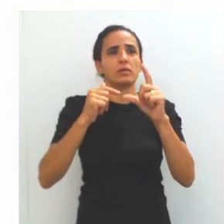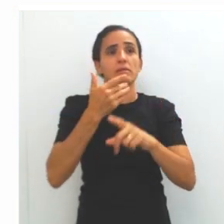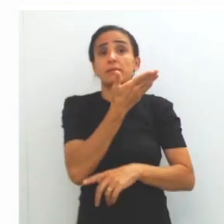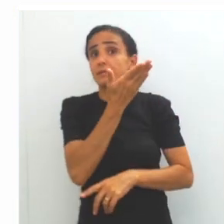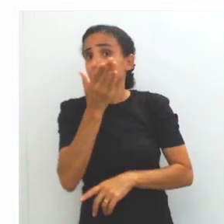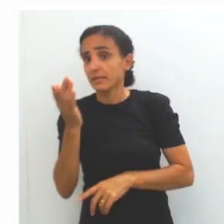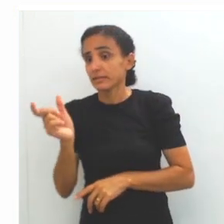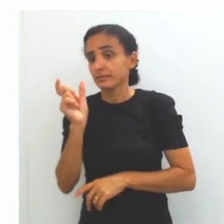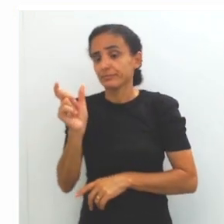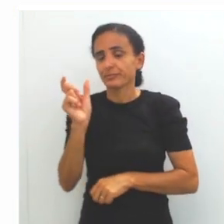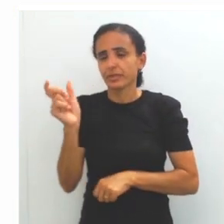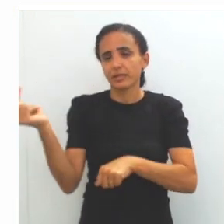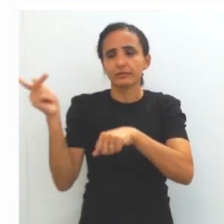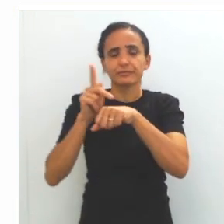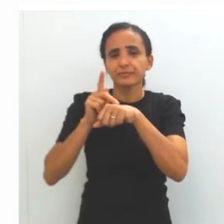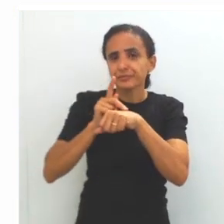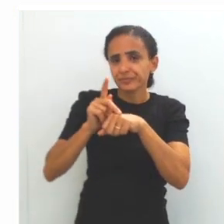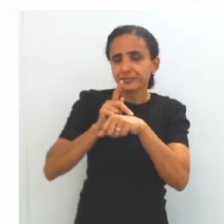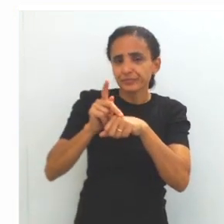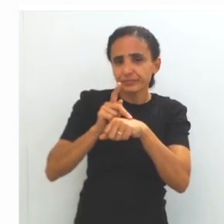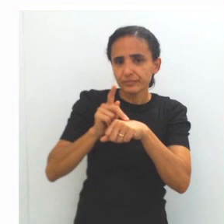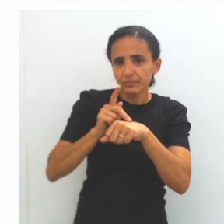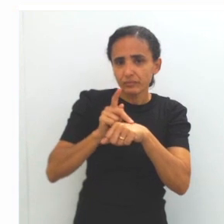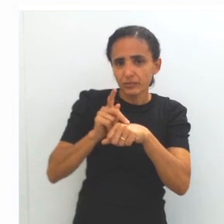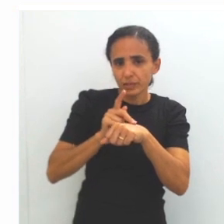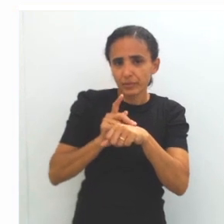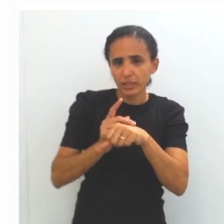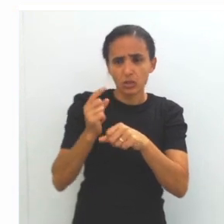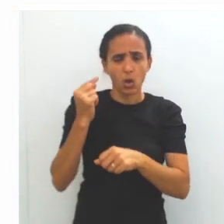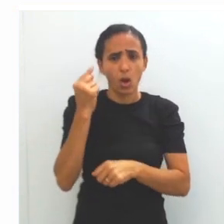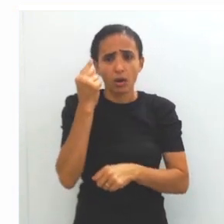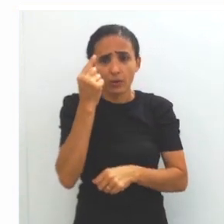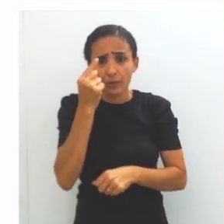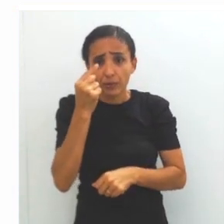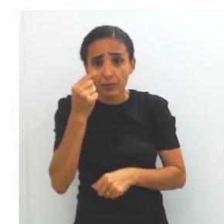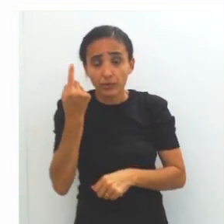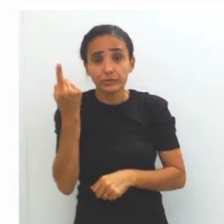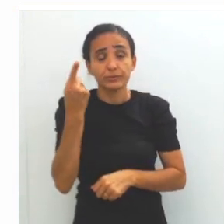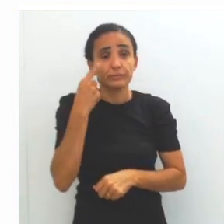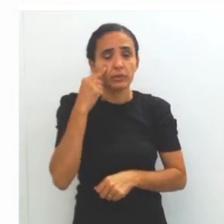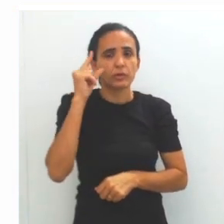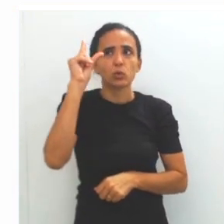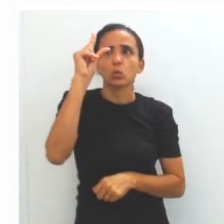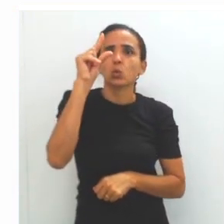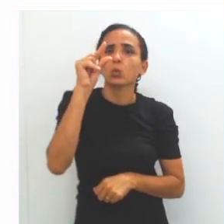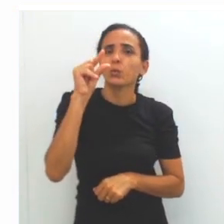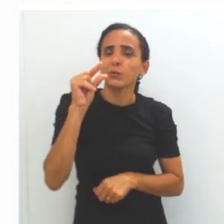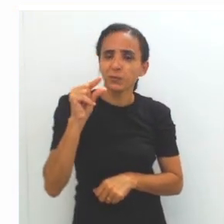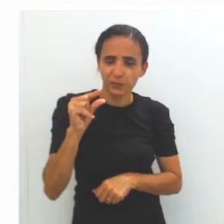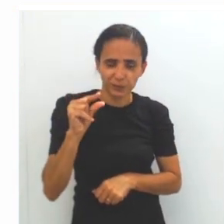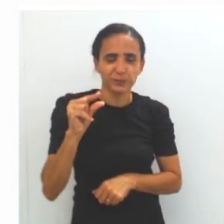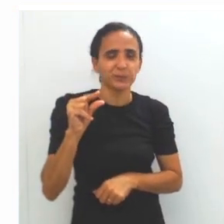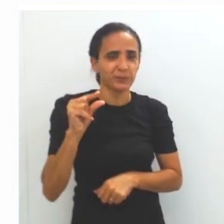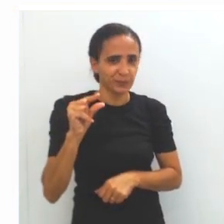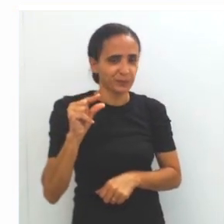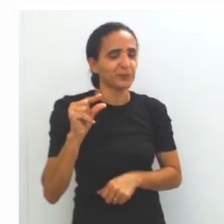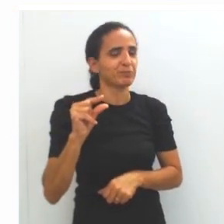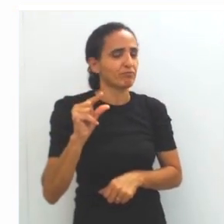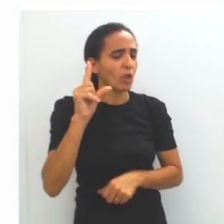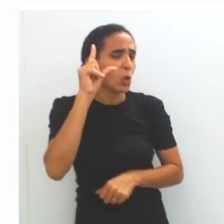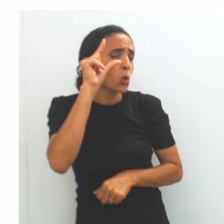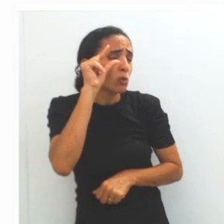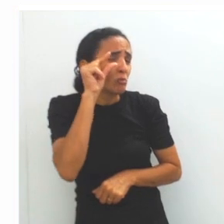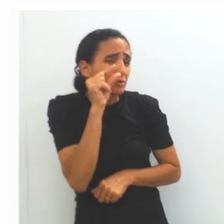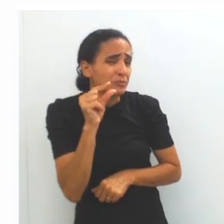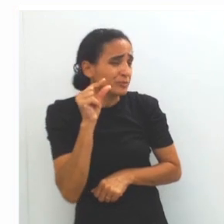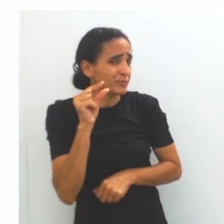maior, na hipermetropia, o globo ocular vai ser menor, tá